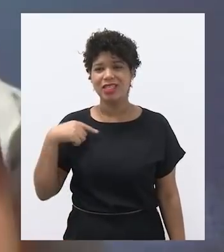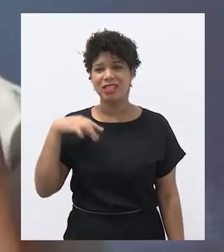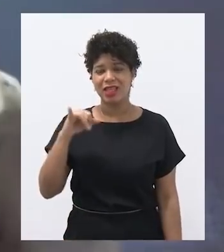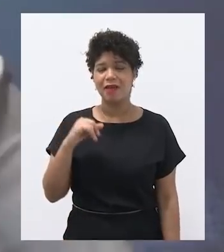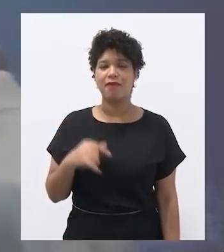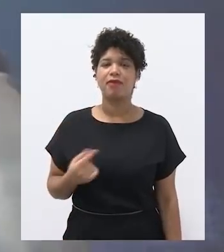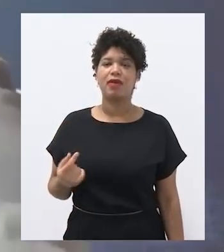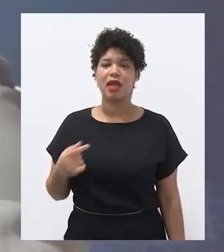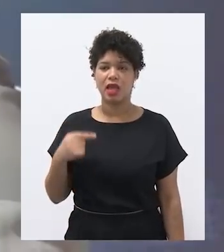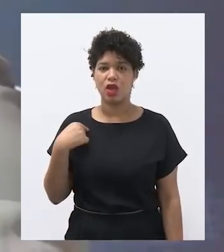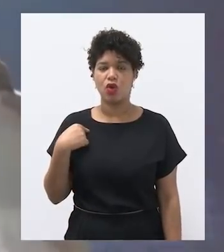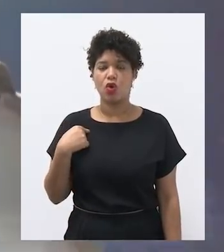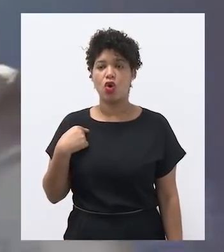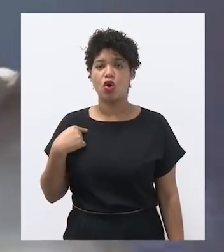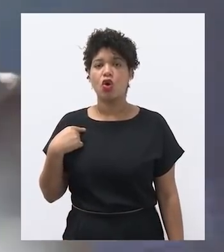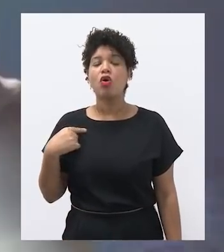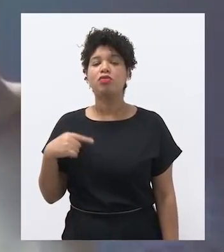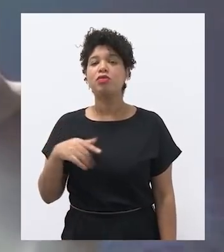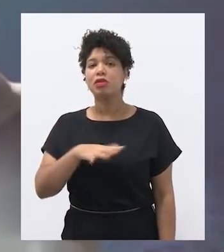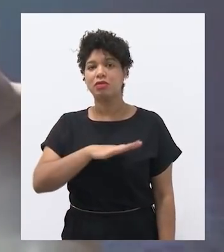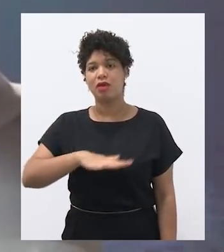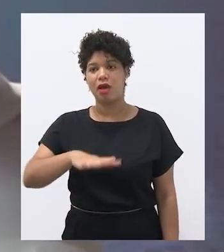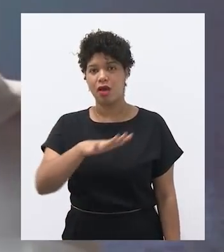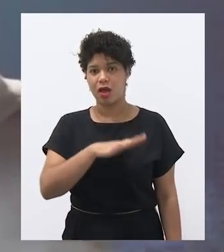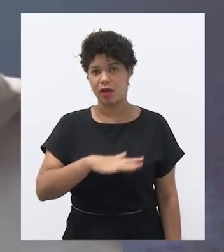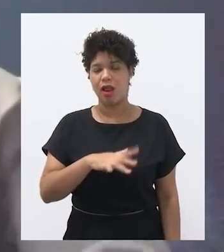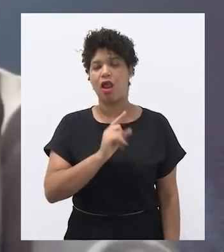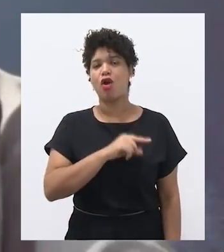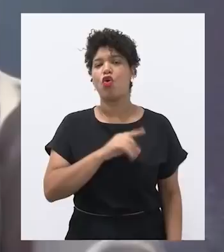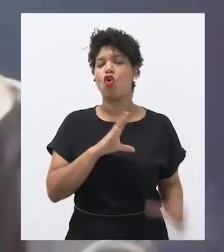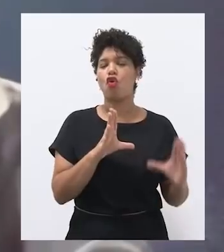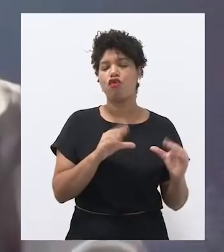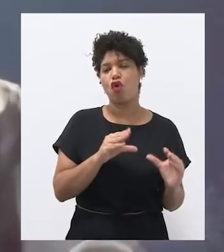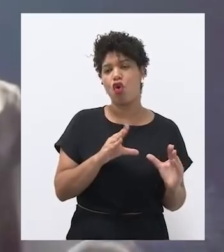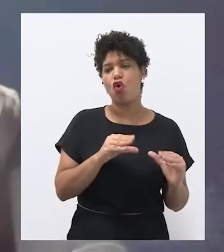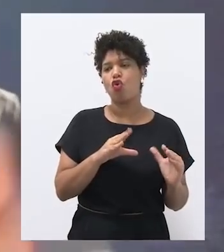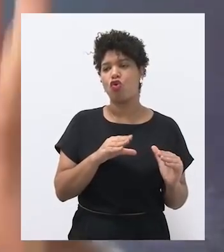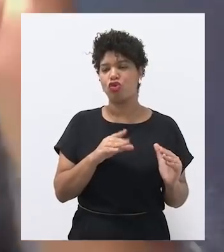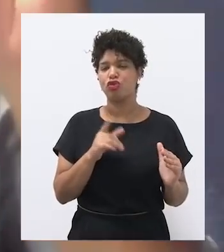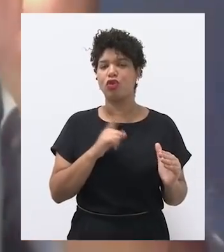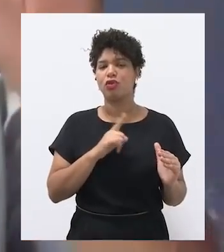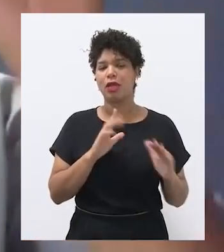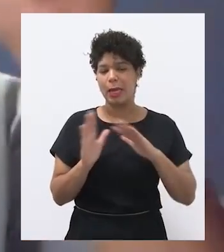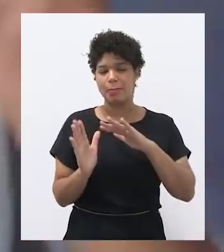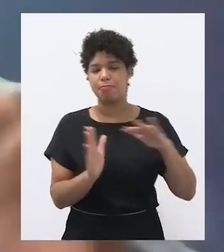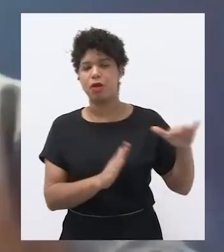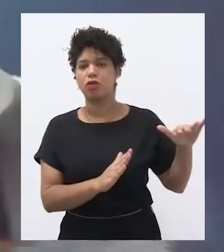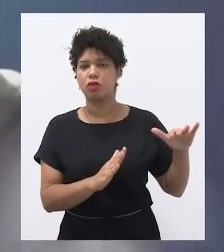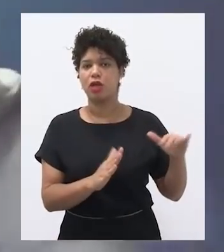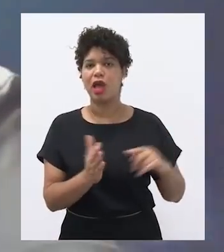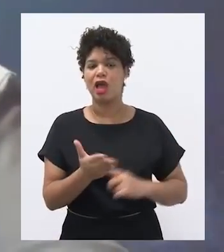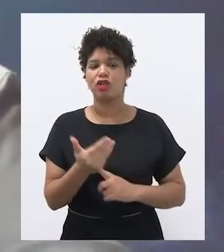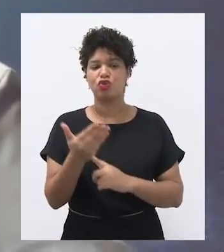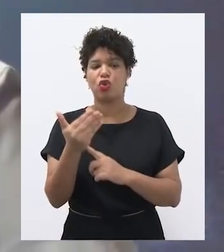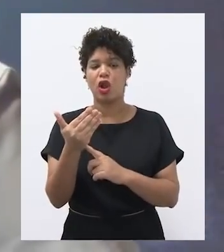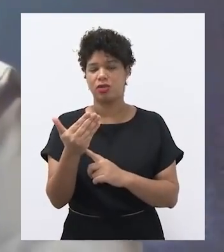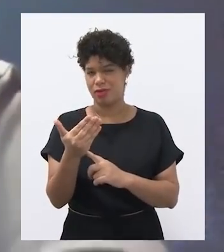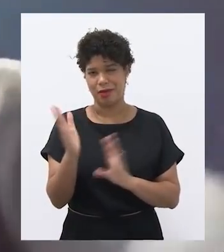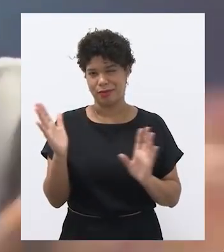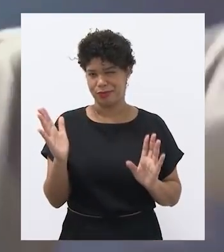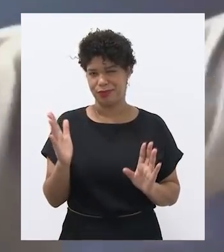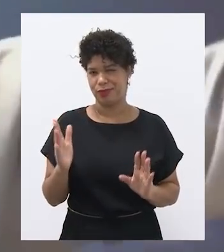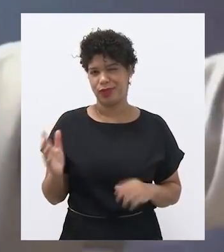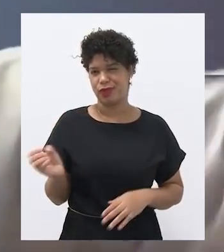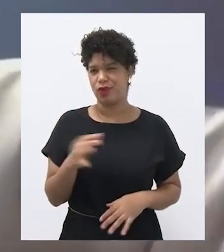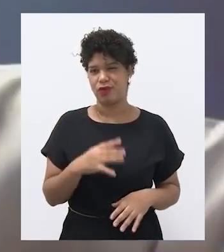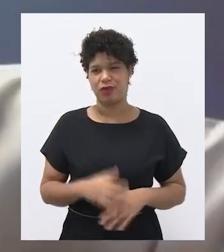sai do mercado, sai da sua rotina para se atualizar, supostamente, você